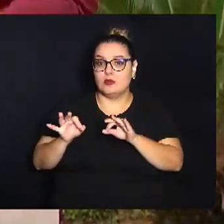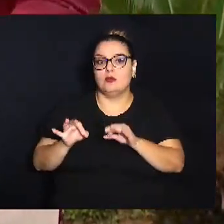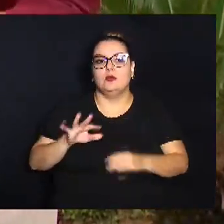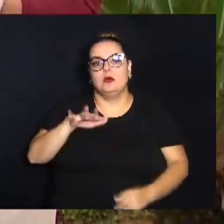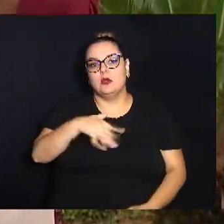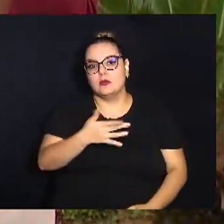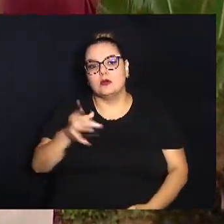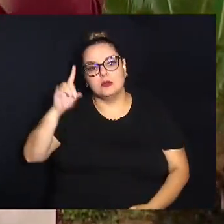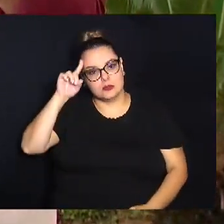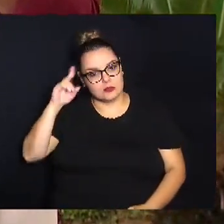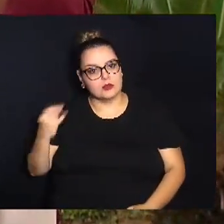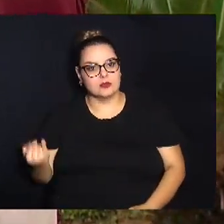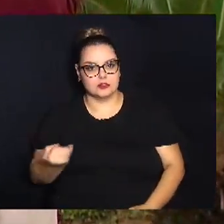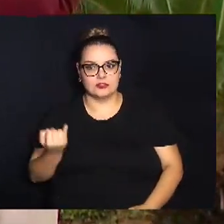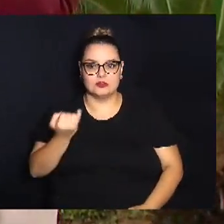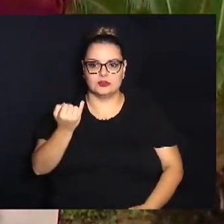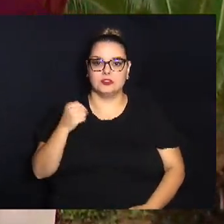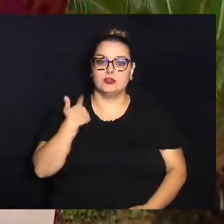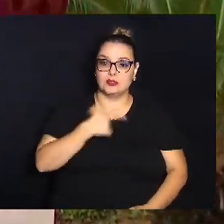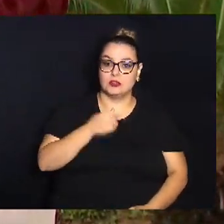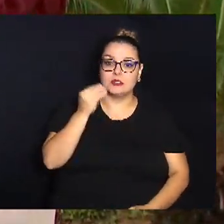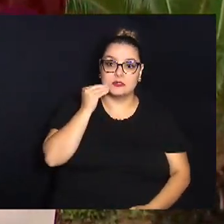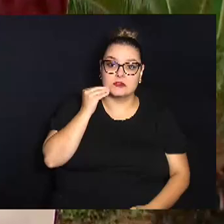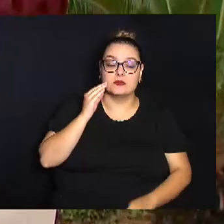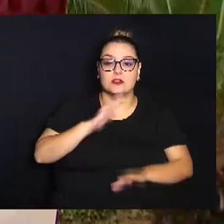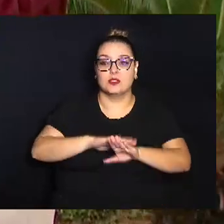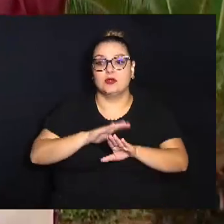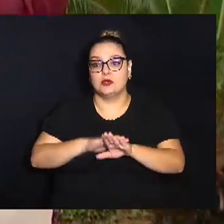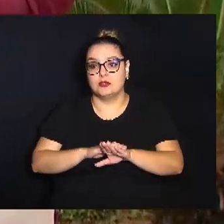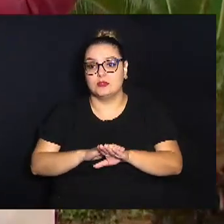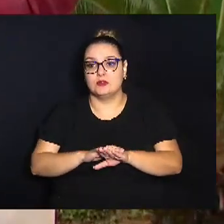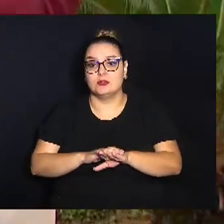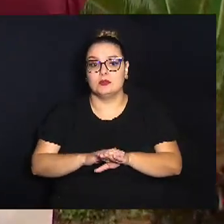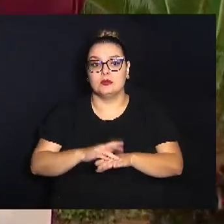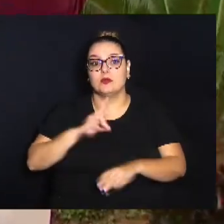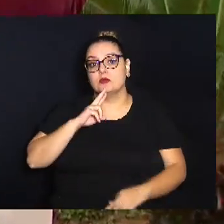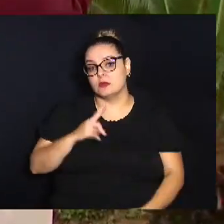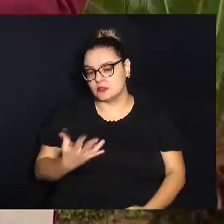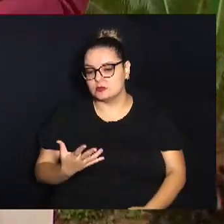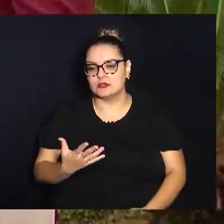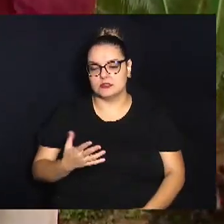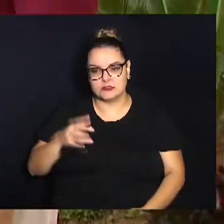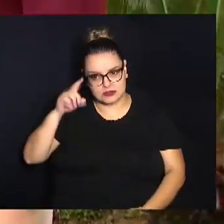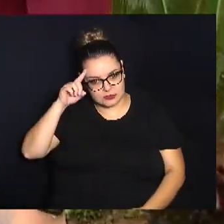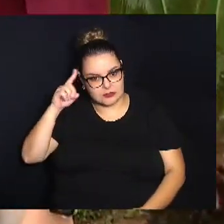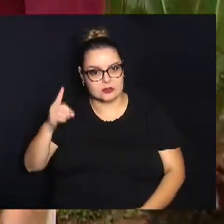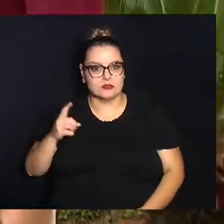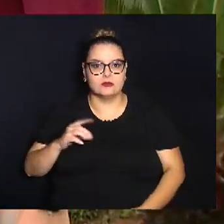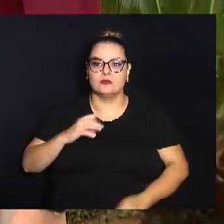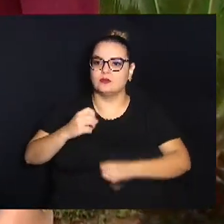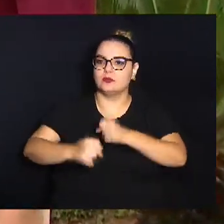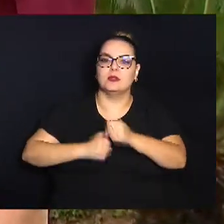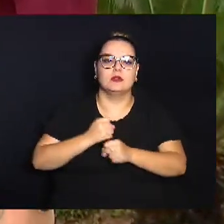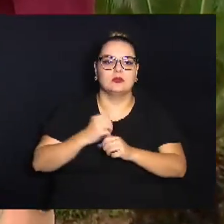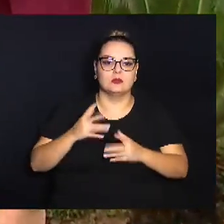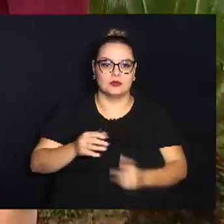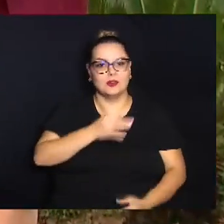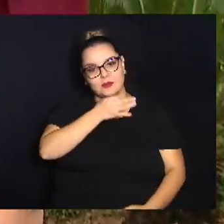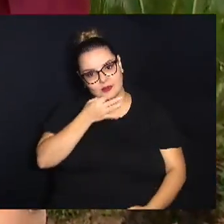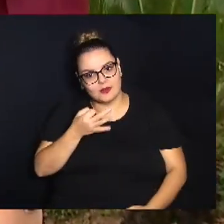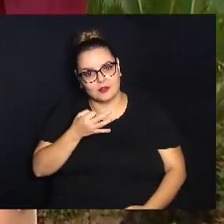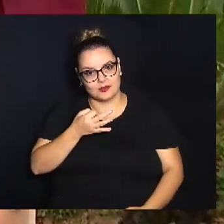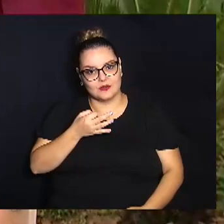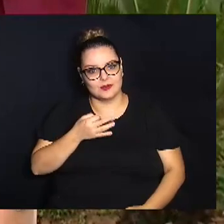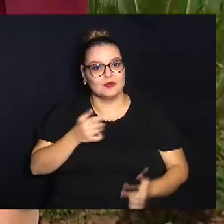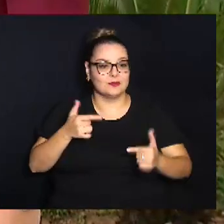dias, né, importantes e a gente tenta fazer essas ações correspondentes a esses dias o ano todo. Isso é ótimo para um lugar com